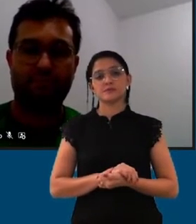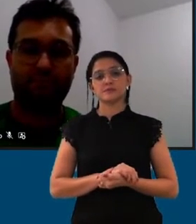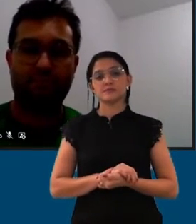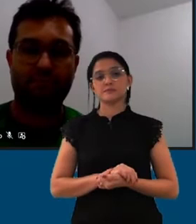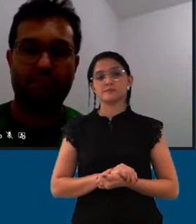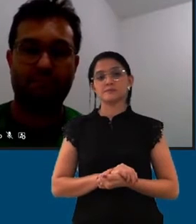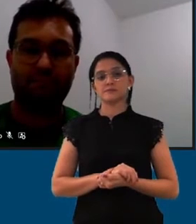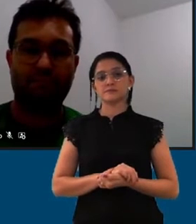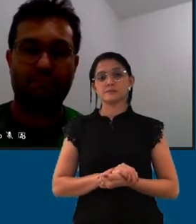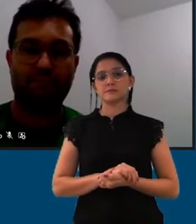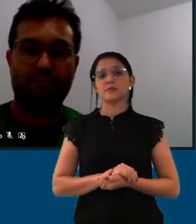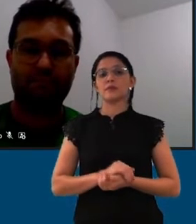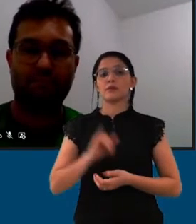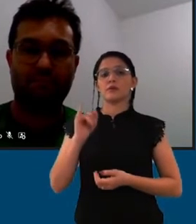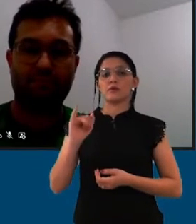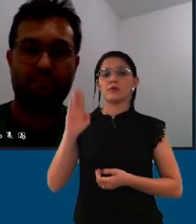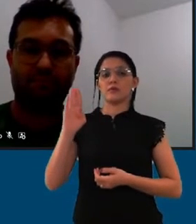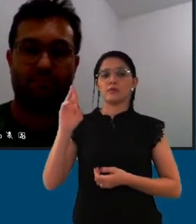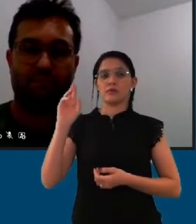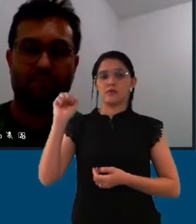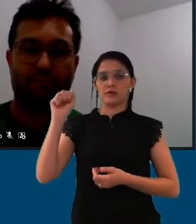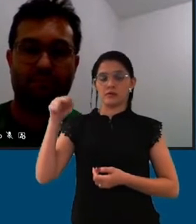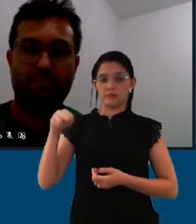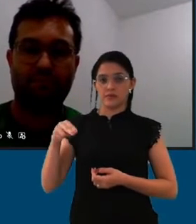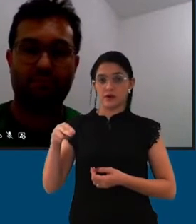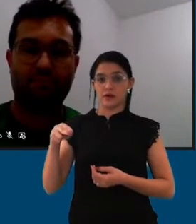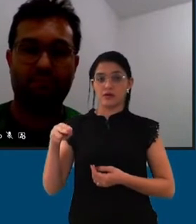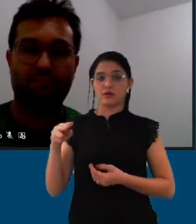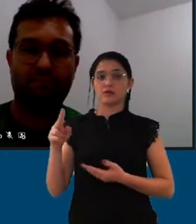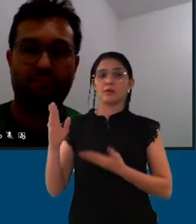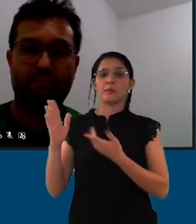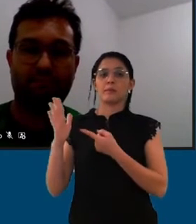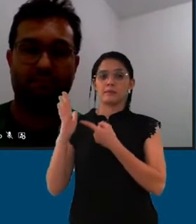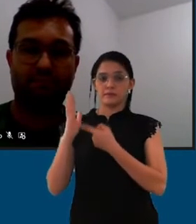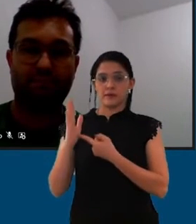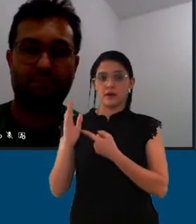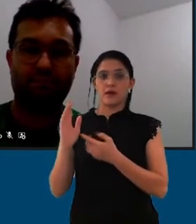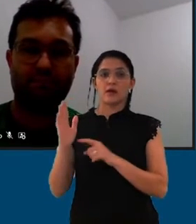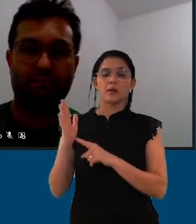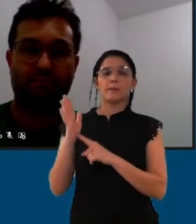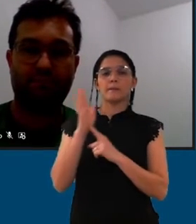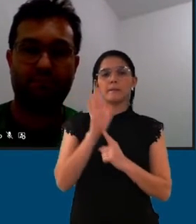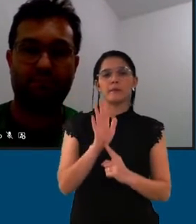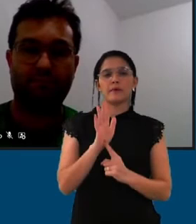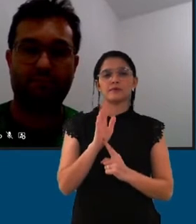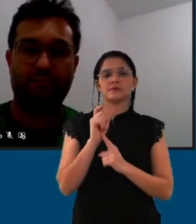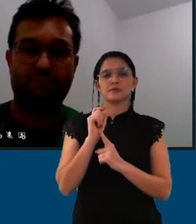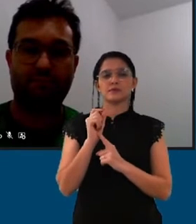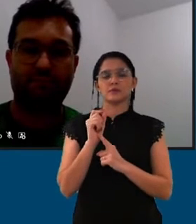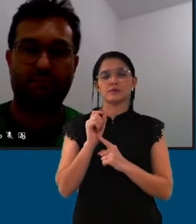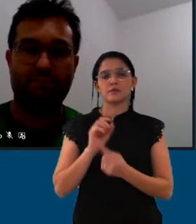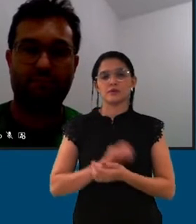o IBRAM apresentará a sua